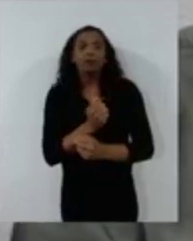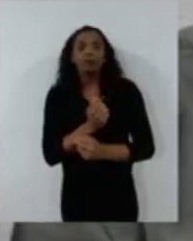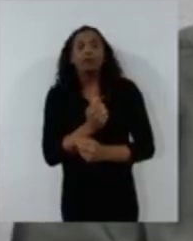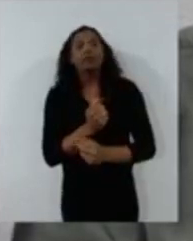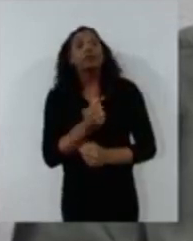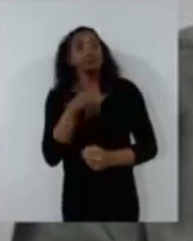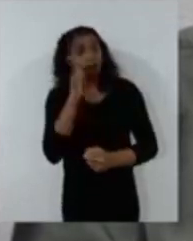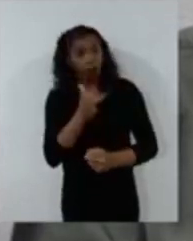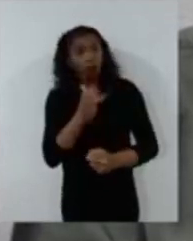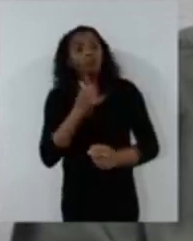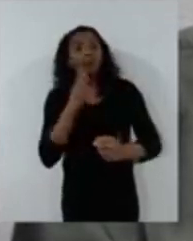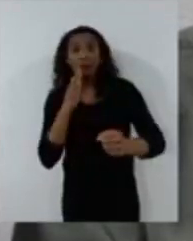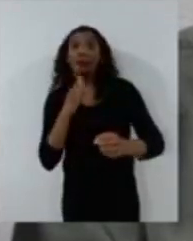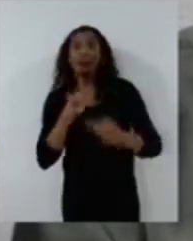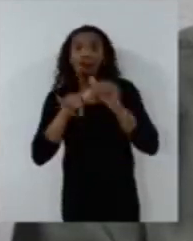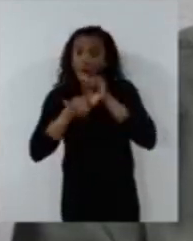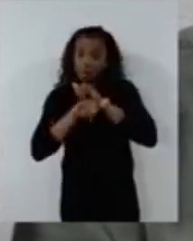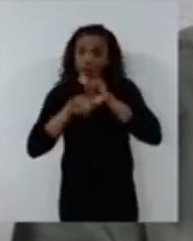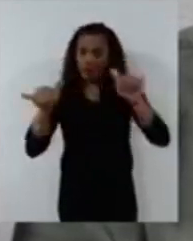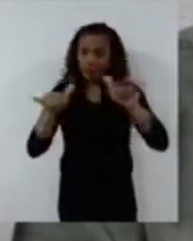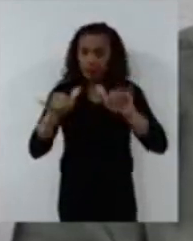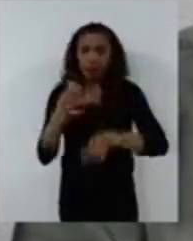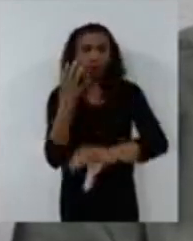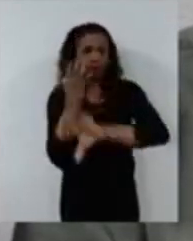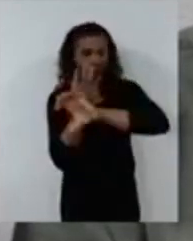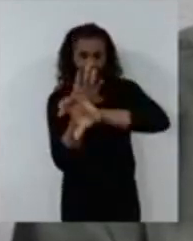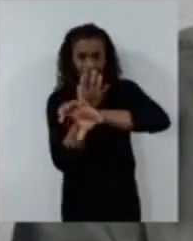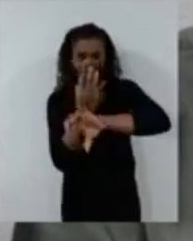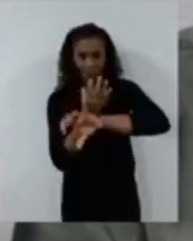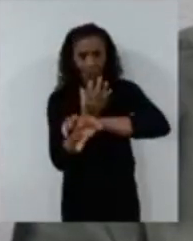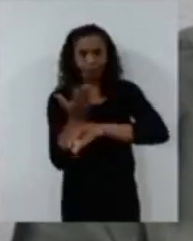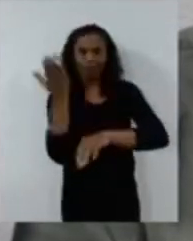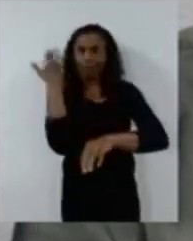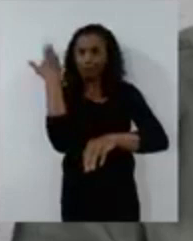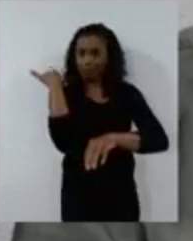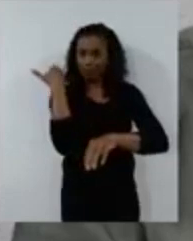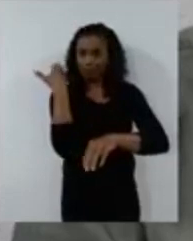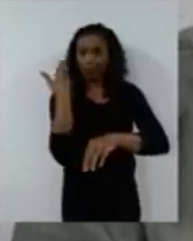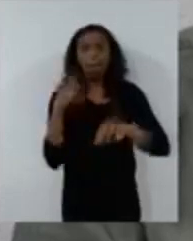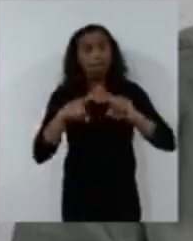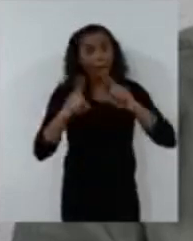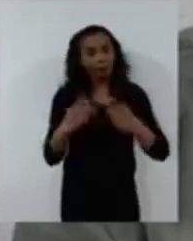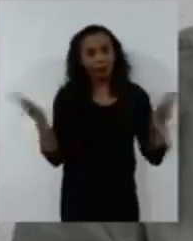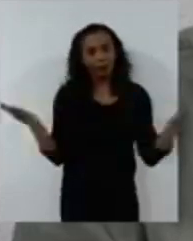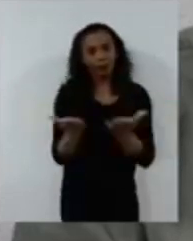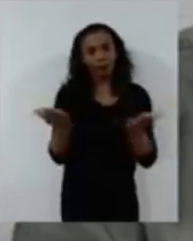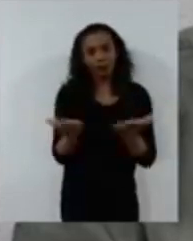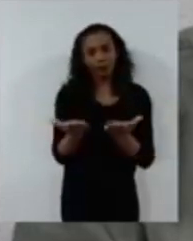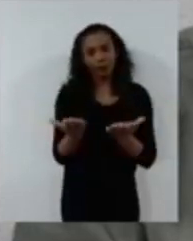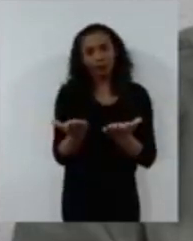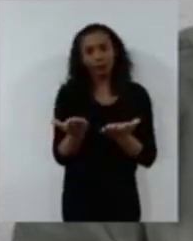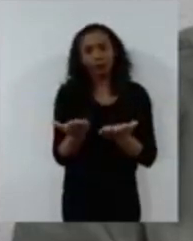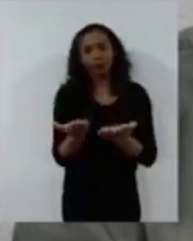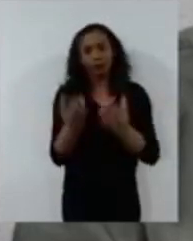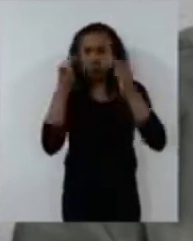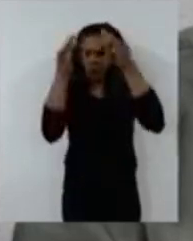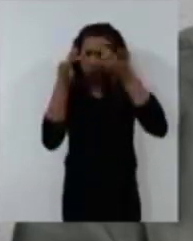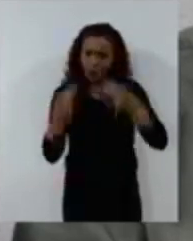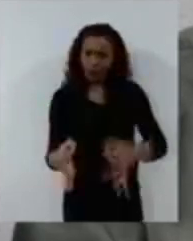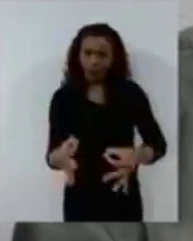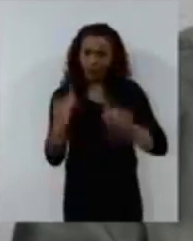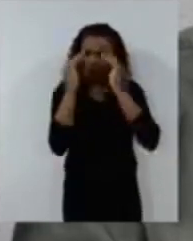na live passada, mas nessa eu terei a honra e o prazer de anunciar uma